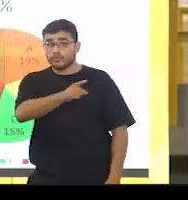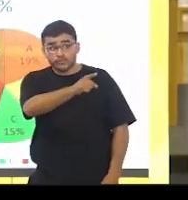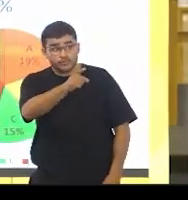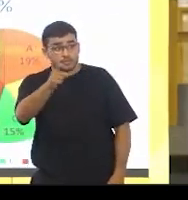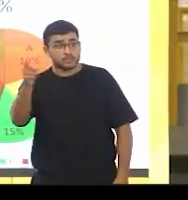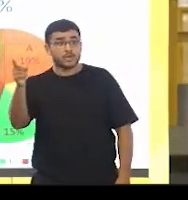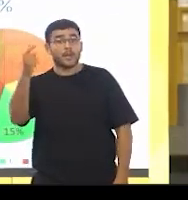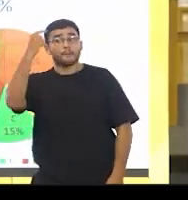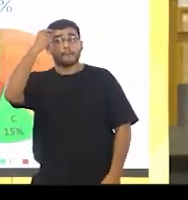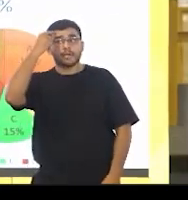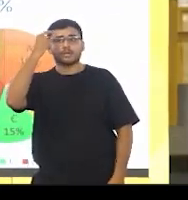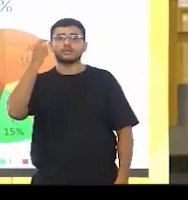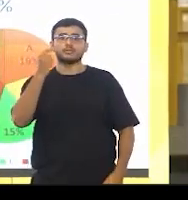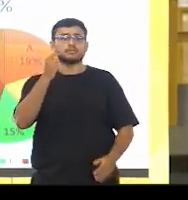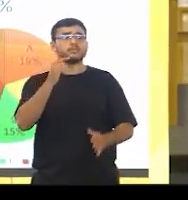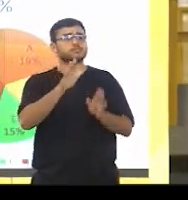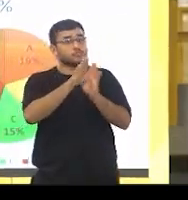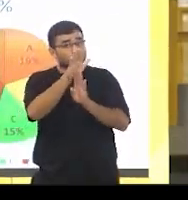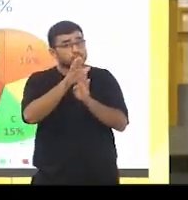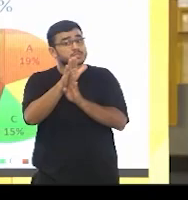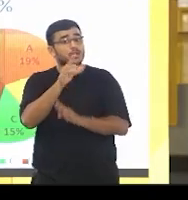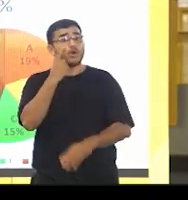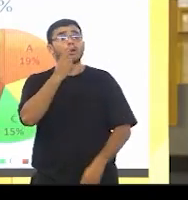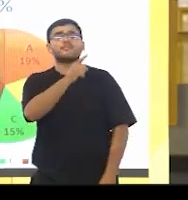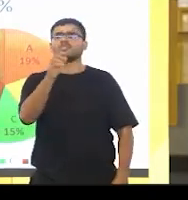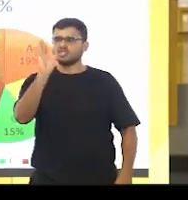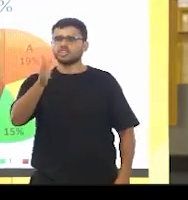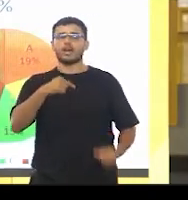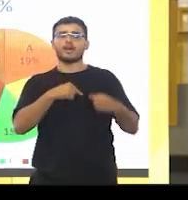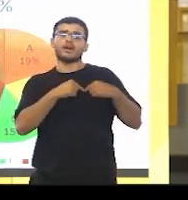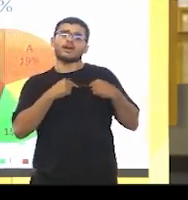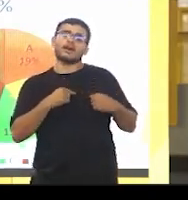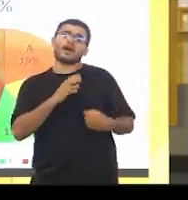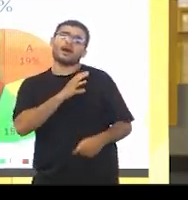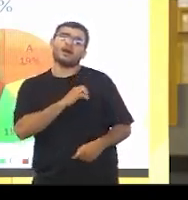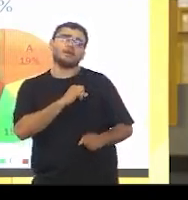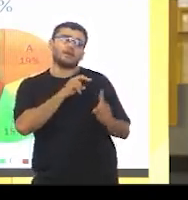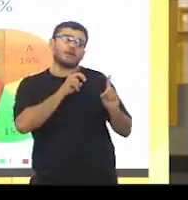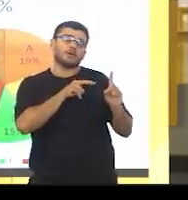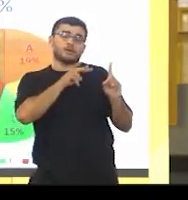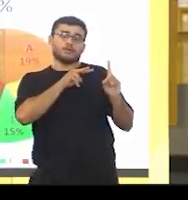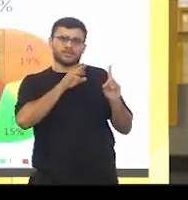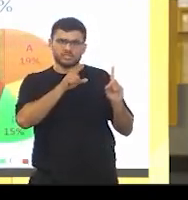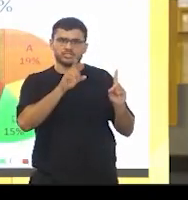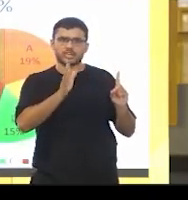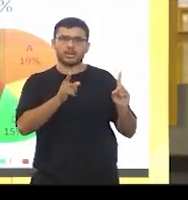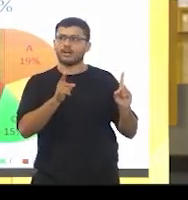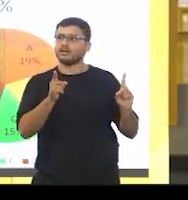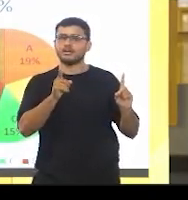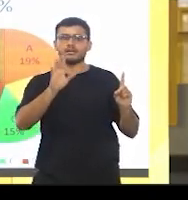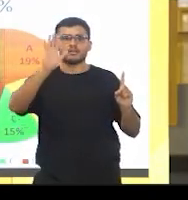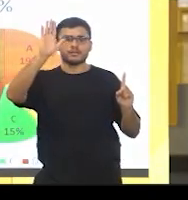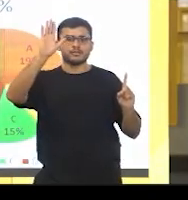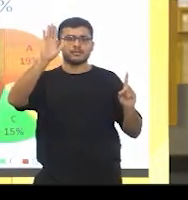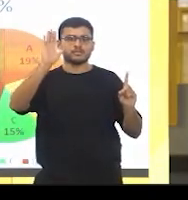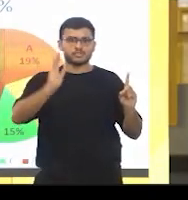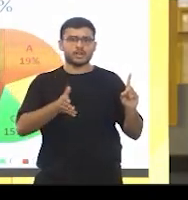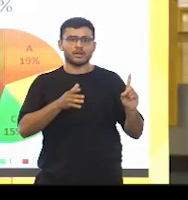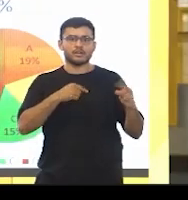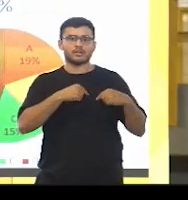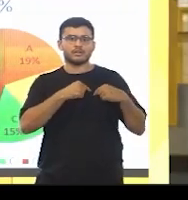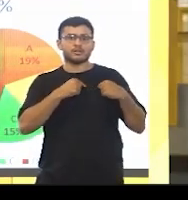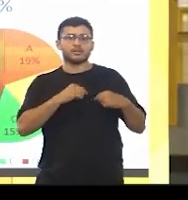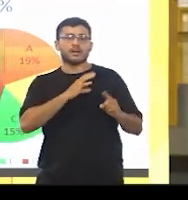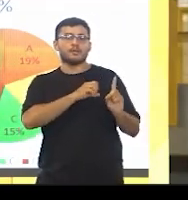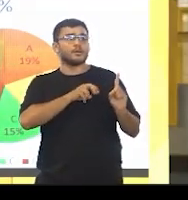já se apaixonou na vida, levante a mão. Levante. Eu também já me apaixonei. Eu também já me apaixonei.